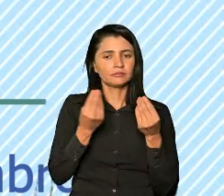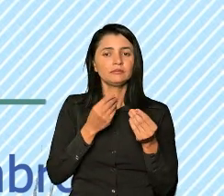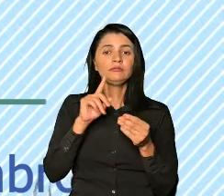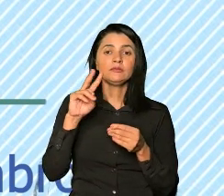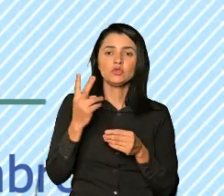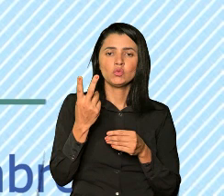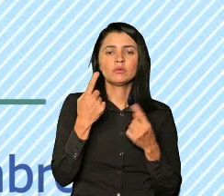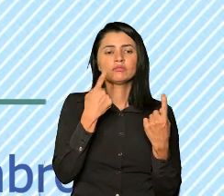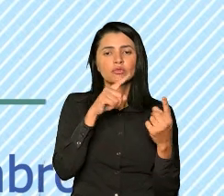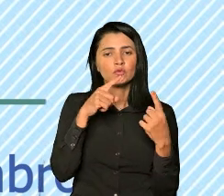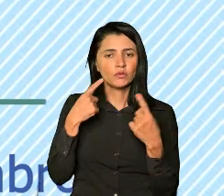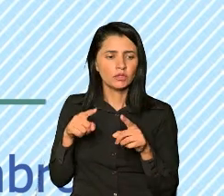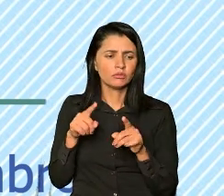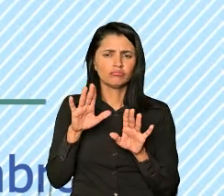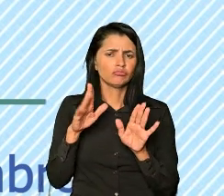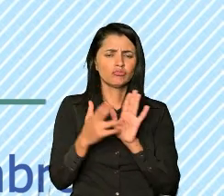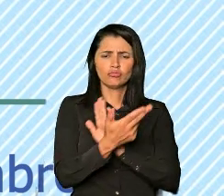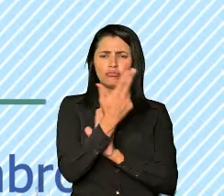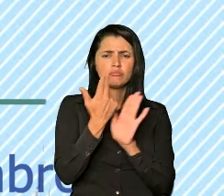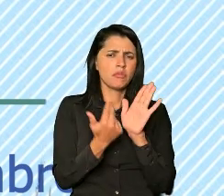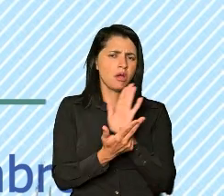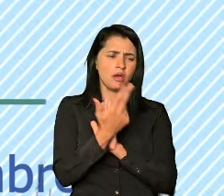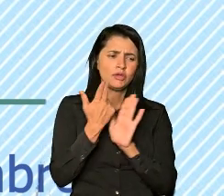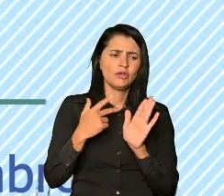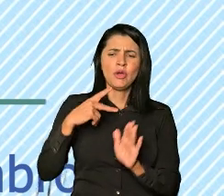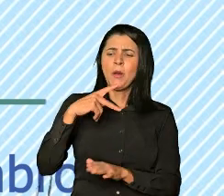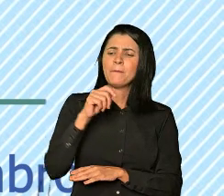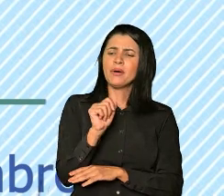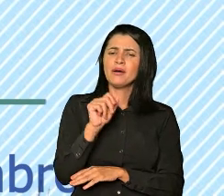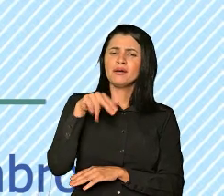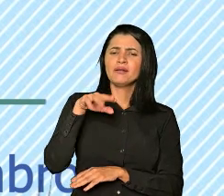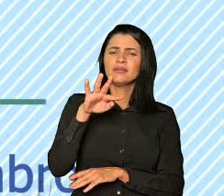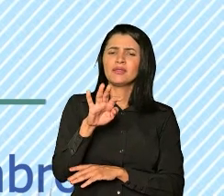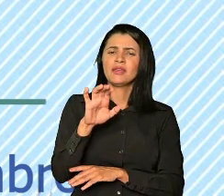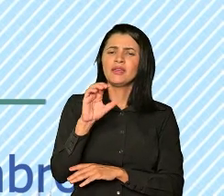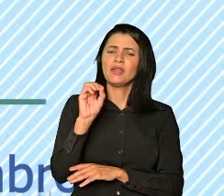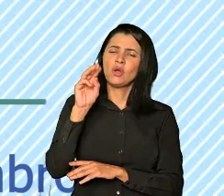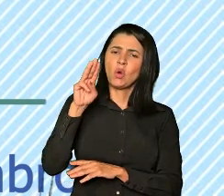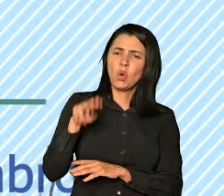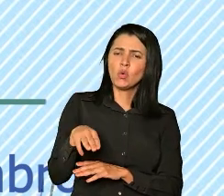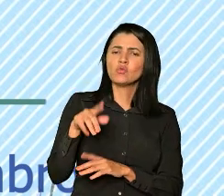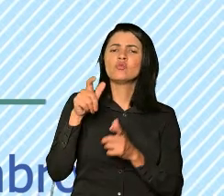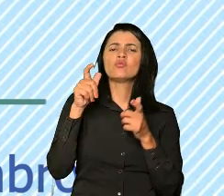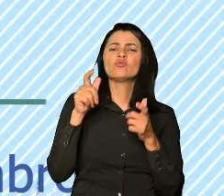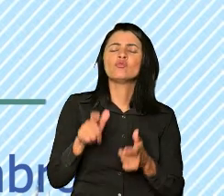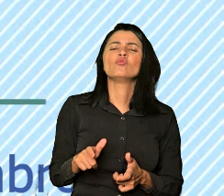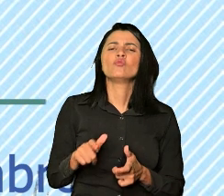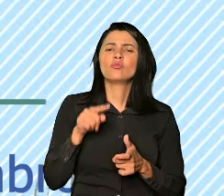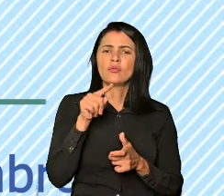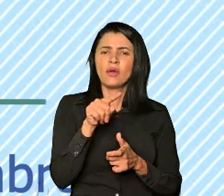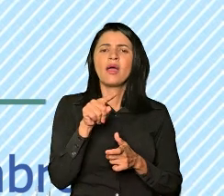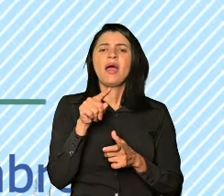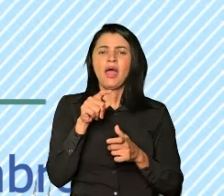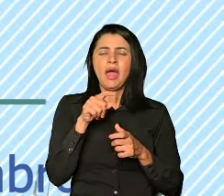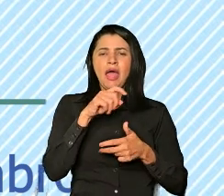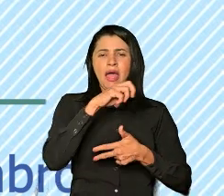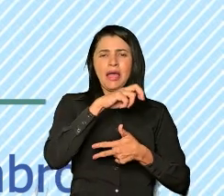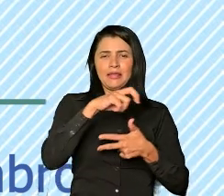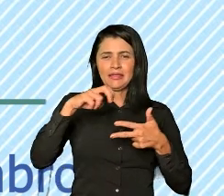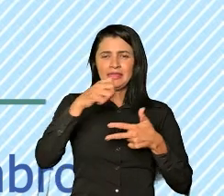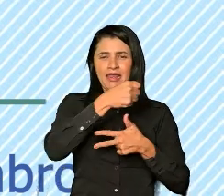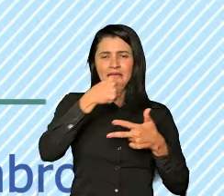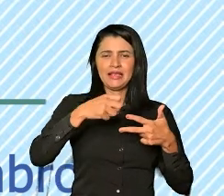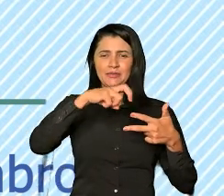com duas provocações. Se aí é só a imagem do Panteão da Pátria, ele integra a Praça dos Três Poderes,